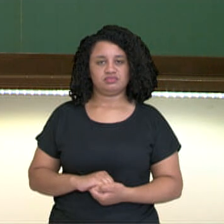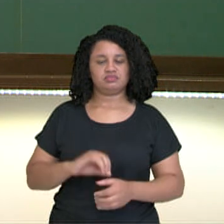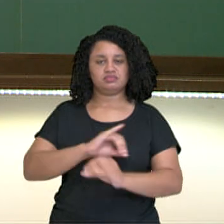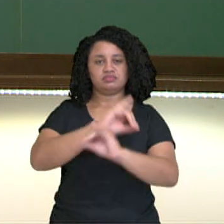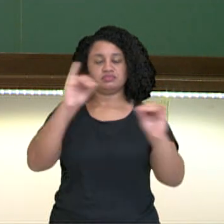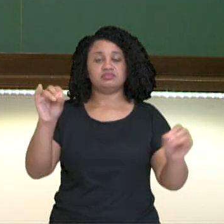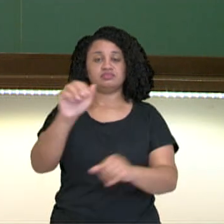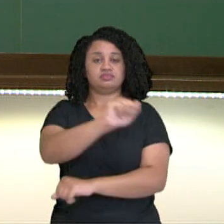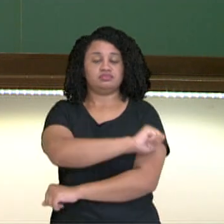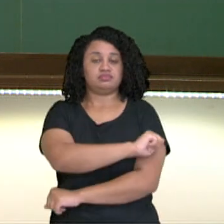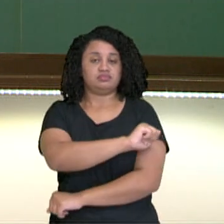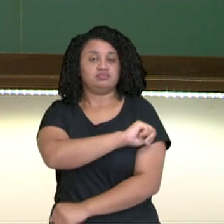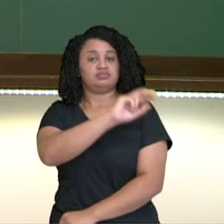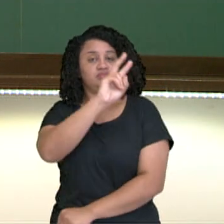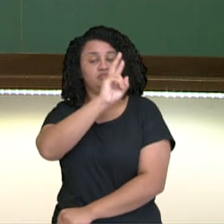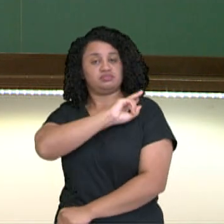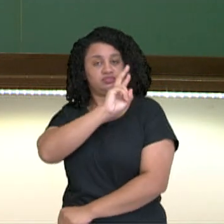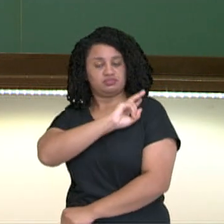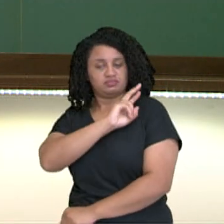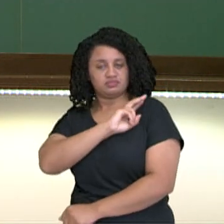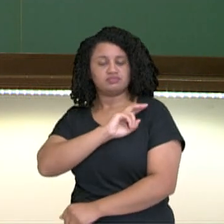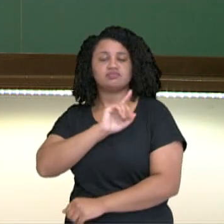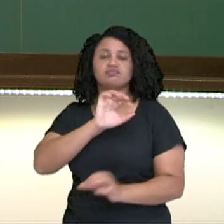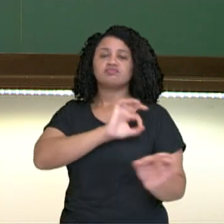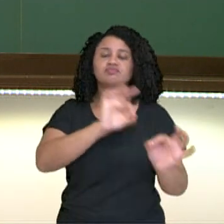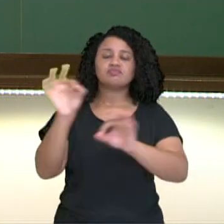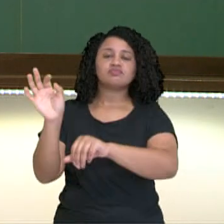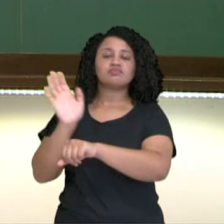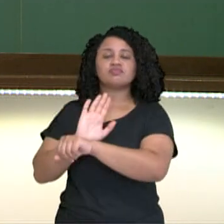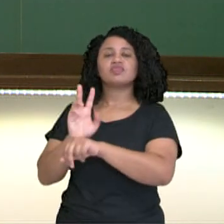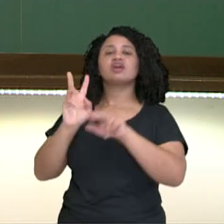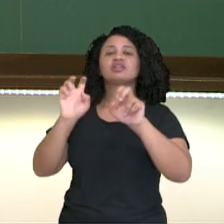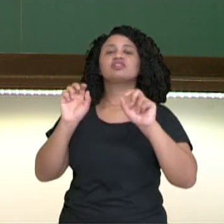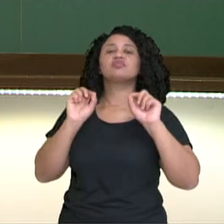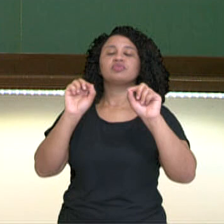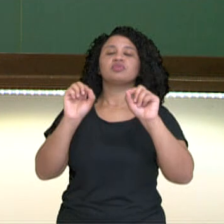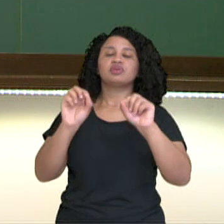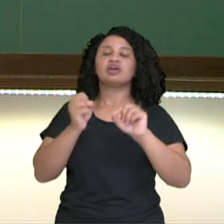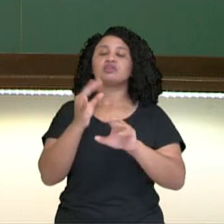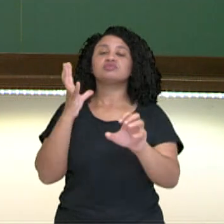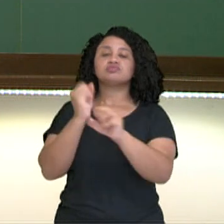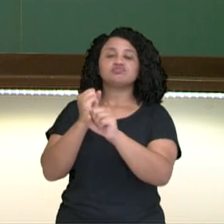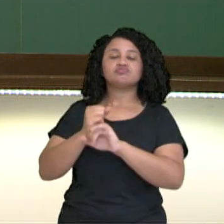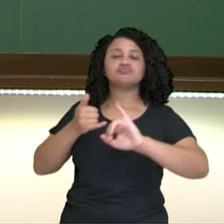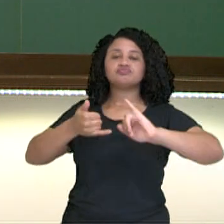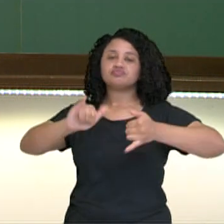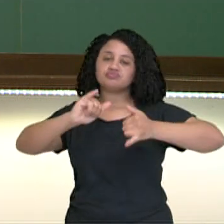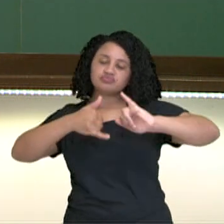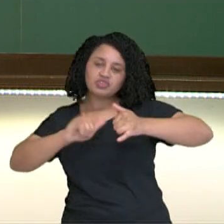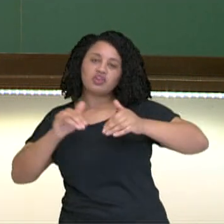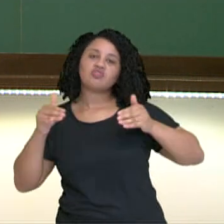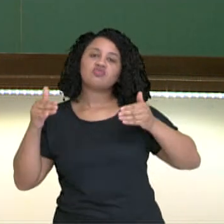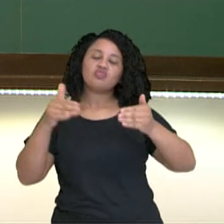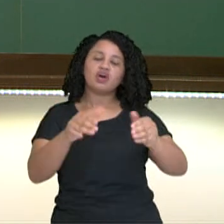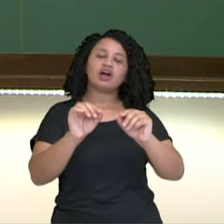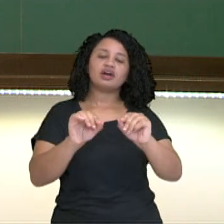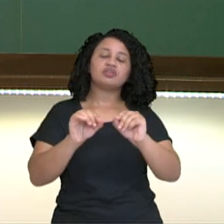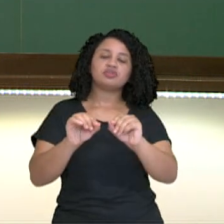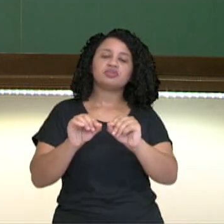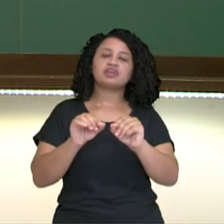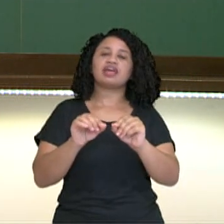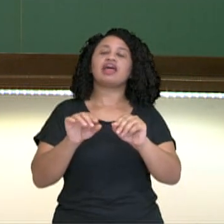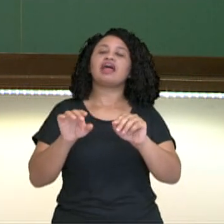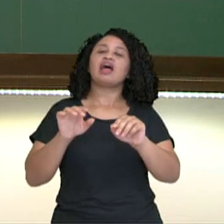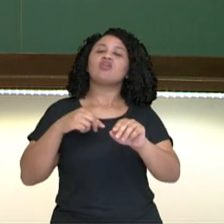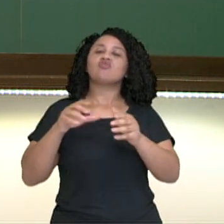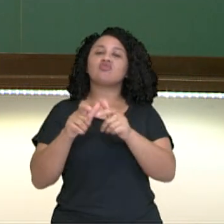Olá, estudantes da segunda série do ensino médio. Neste vídeo falaremos sobre cálculos químicos, priorizando a constante de Avogadro e o